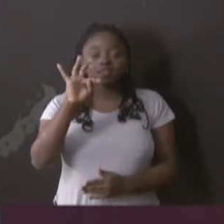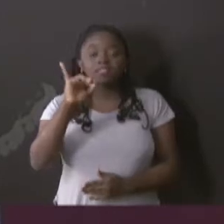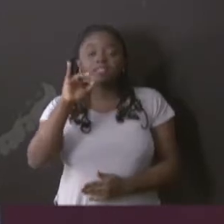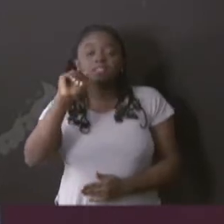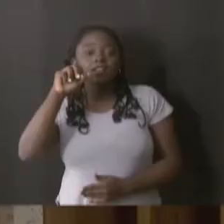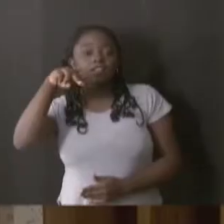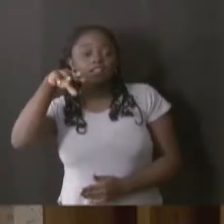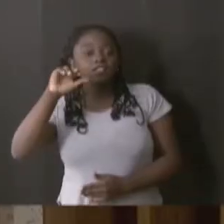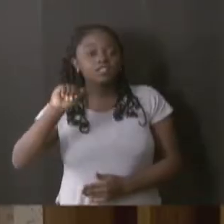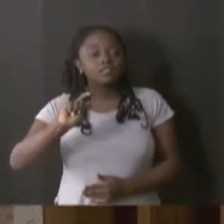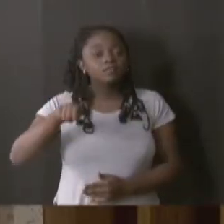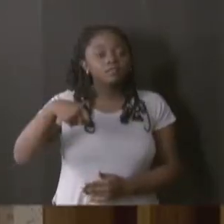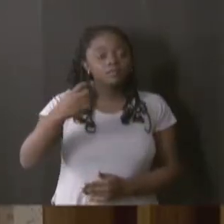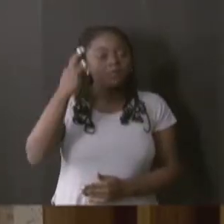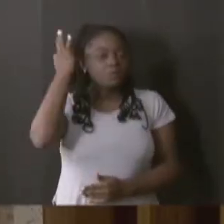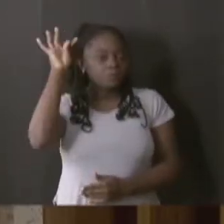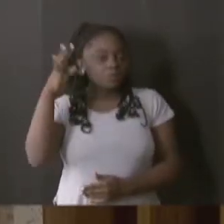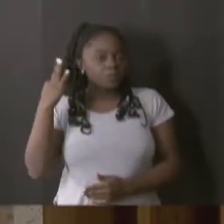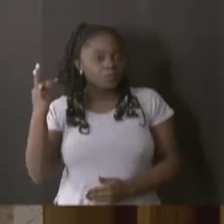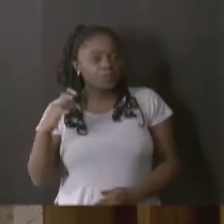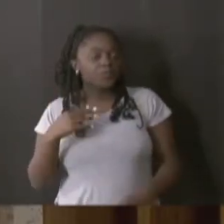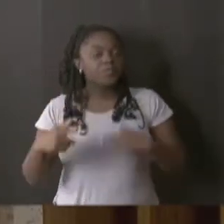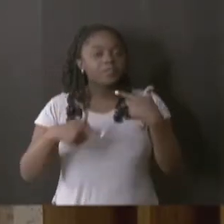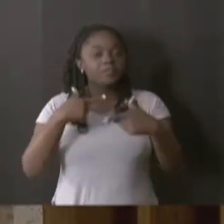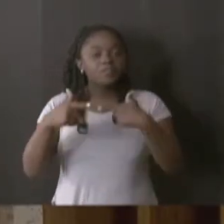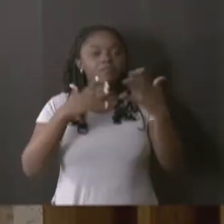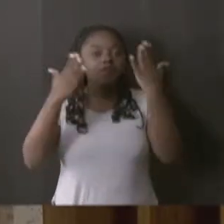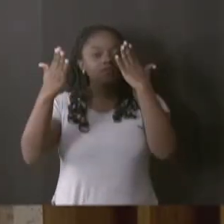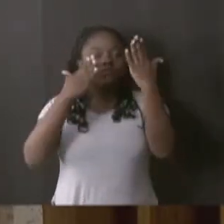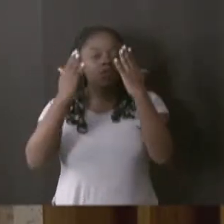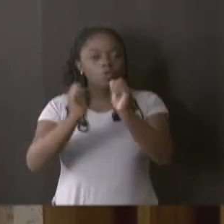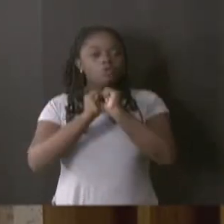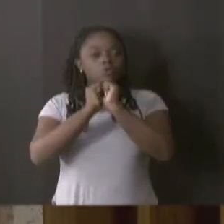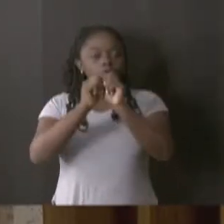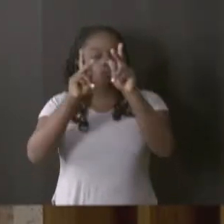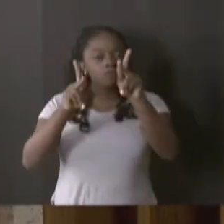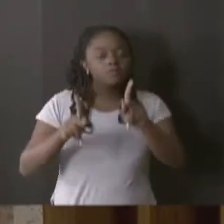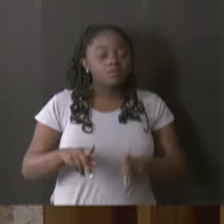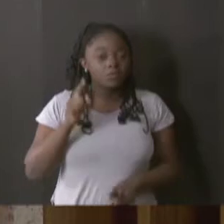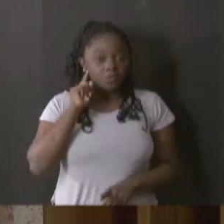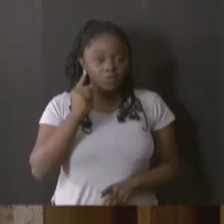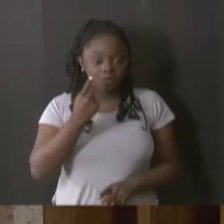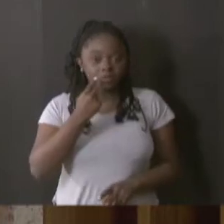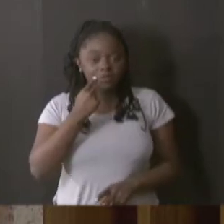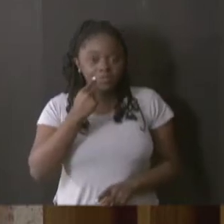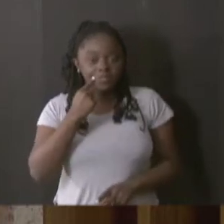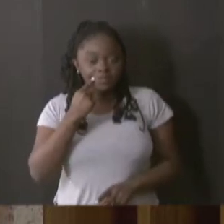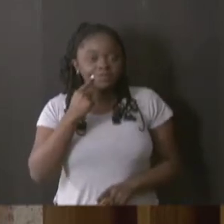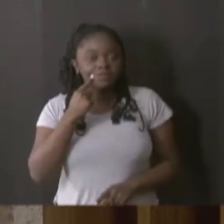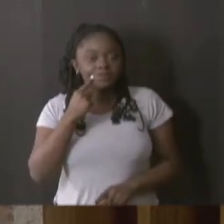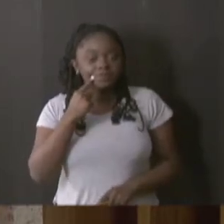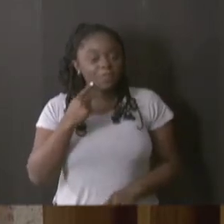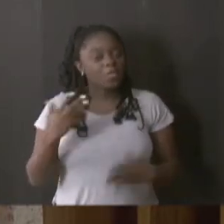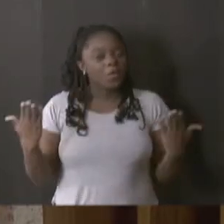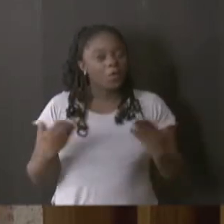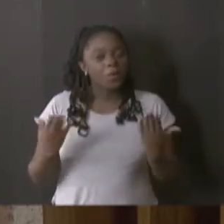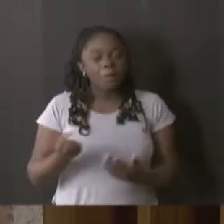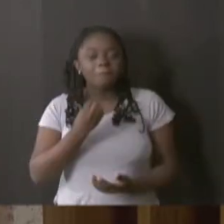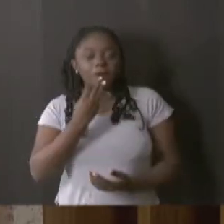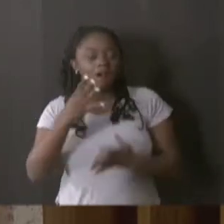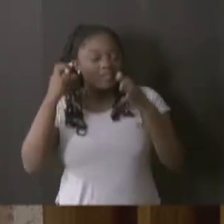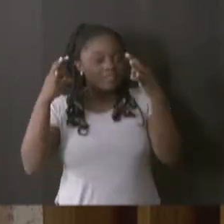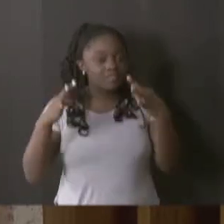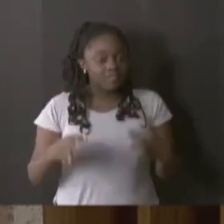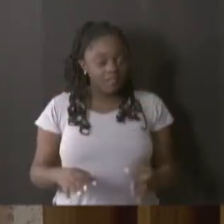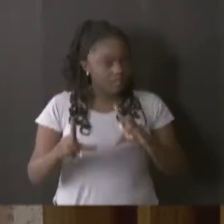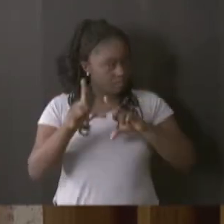o trabalho de psicologia junto a pessoas que têm deficiência auditiva. O programa vai estar muito bom, tenho certeza, então não sai